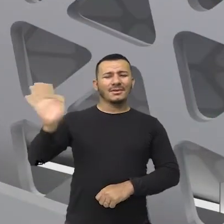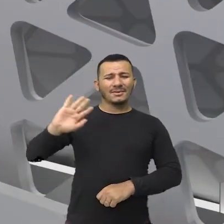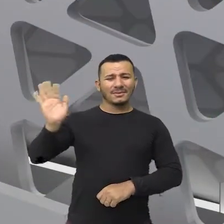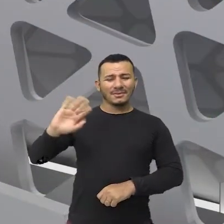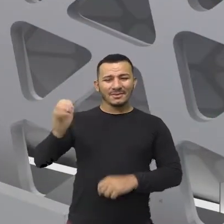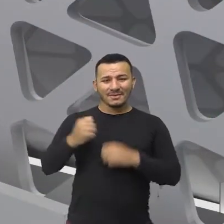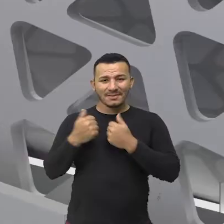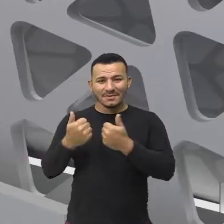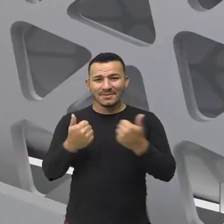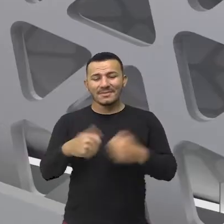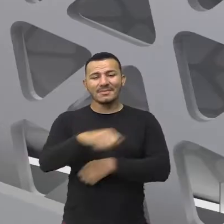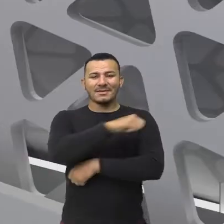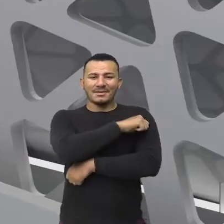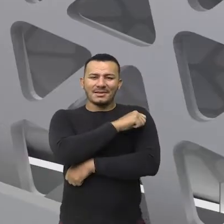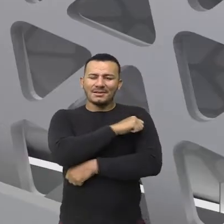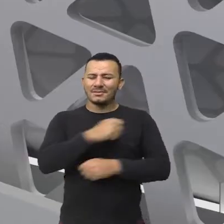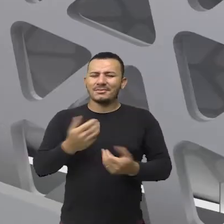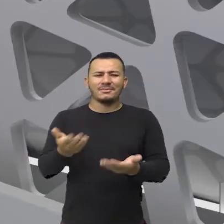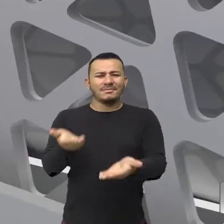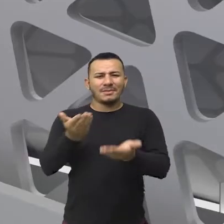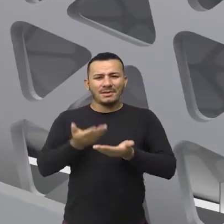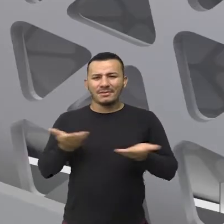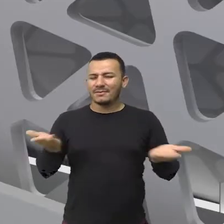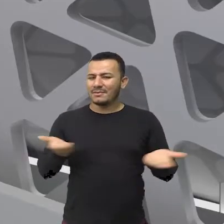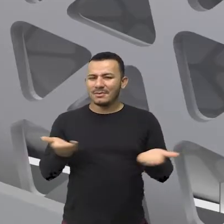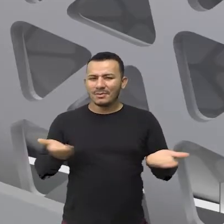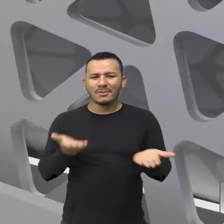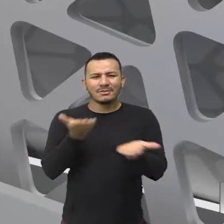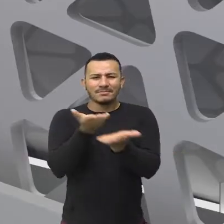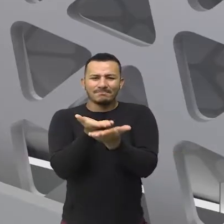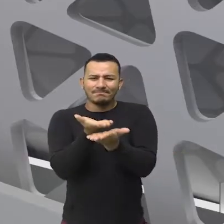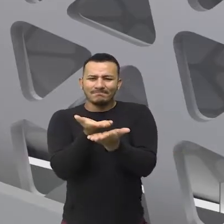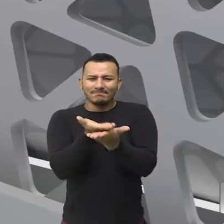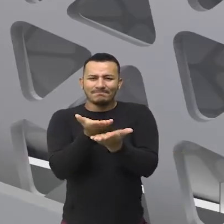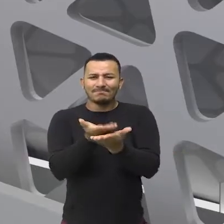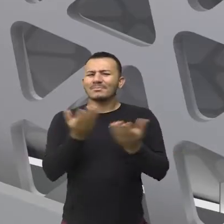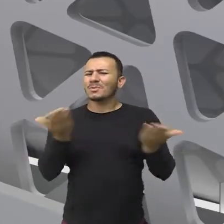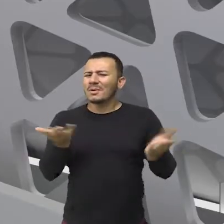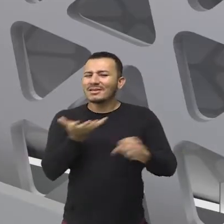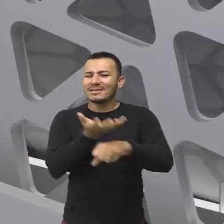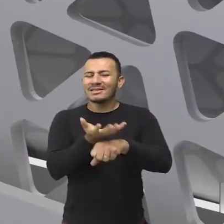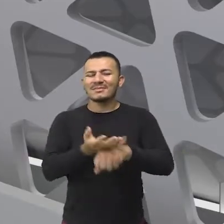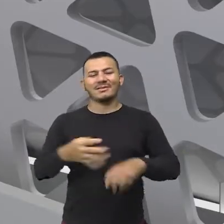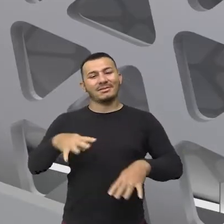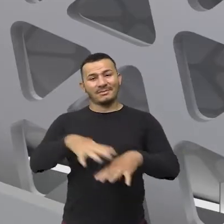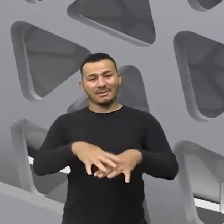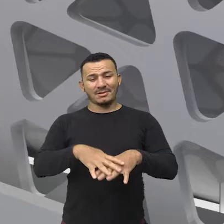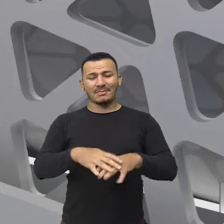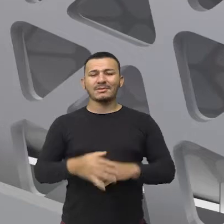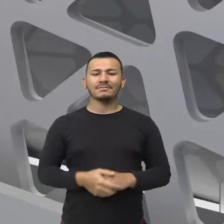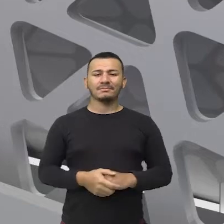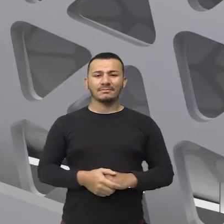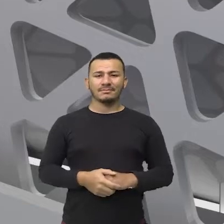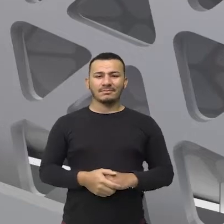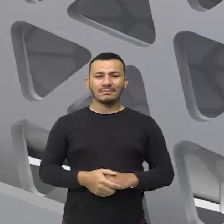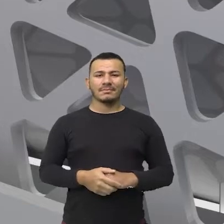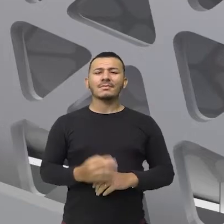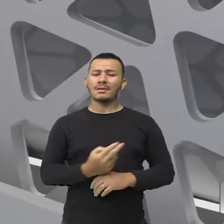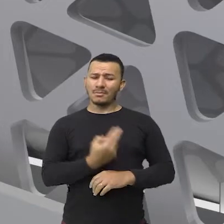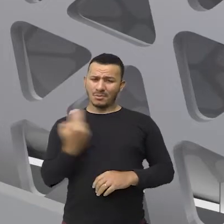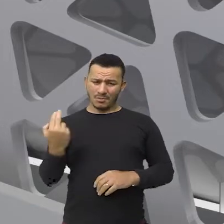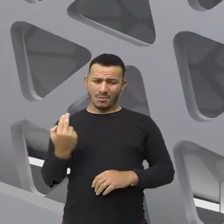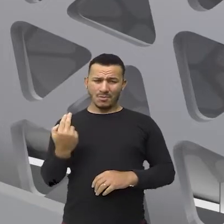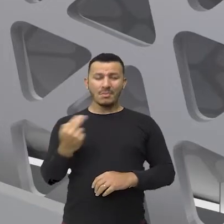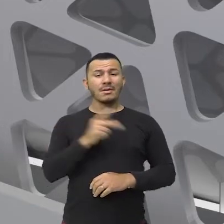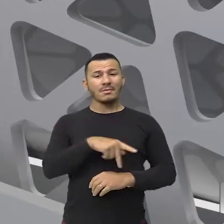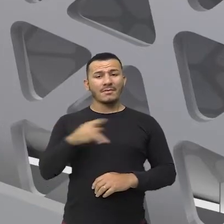Olá, meus queridos alunos, sejam todos muito bem-vindos para mais uma aula de matemática. Aqui comigo,